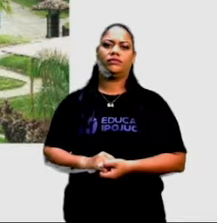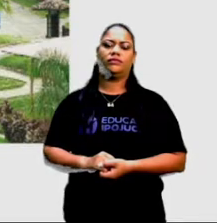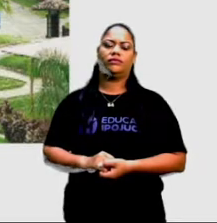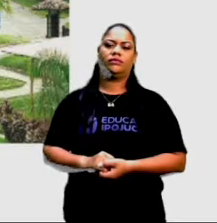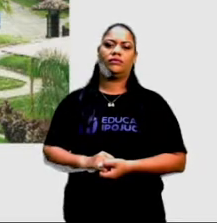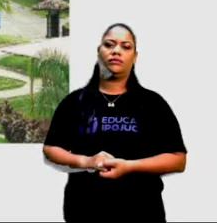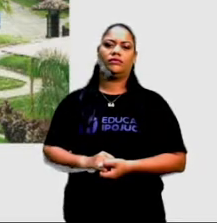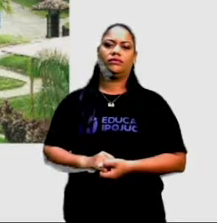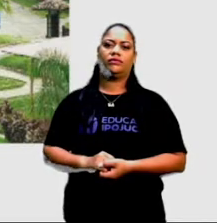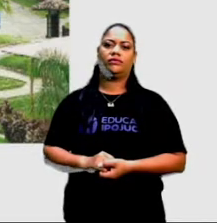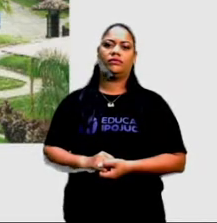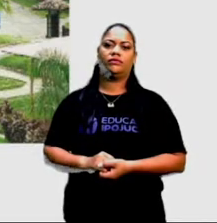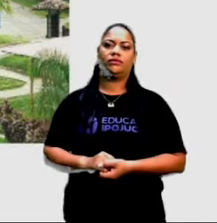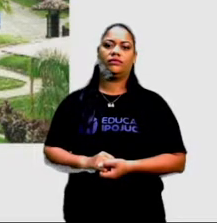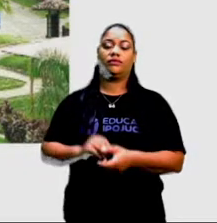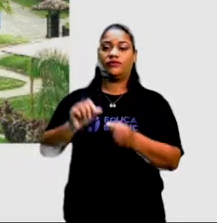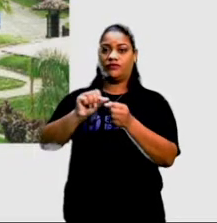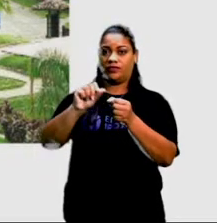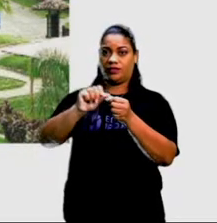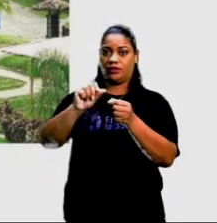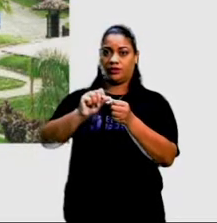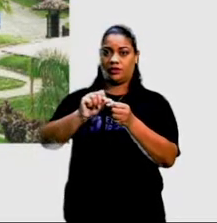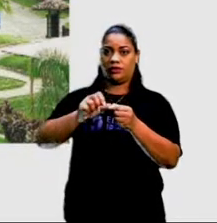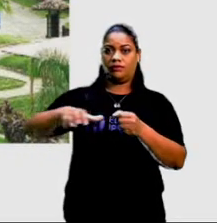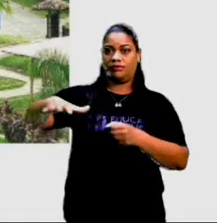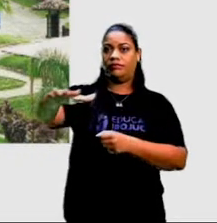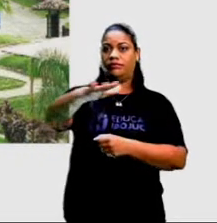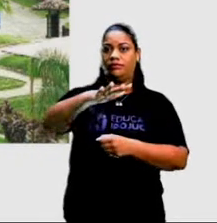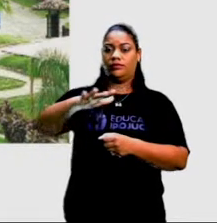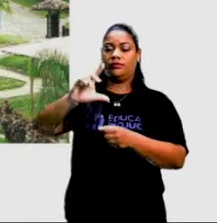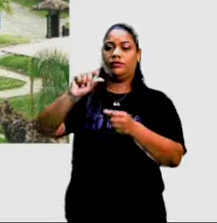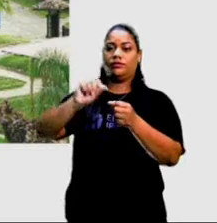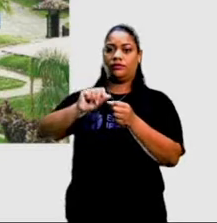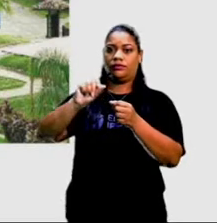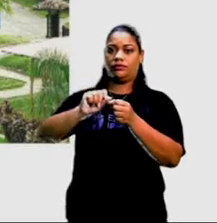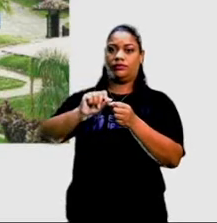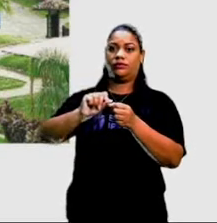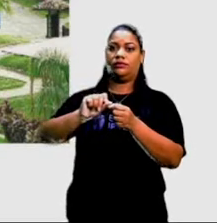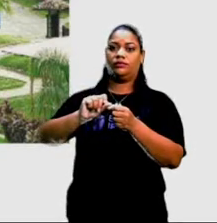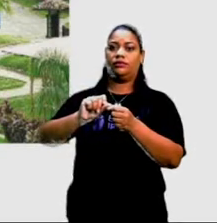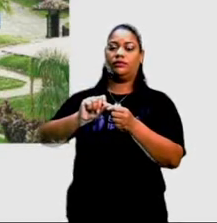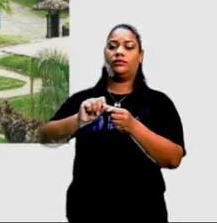chamada de paisagem construída ou paisagem